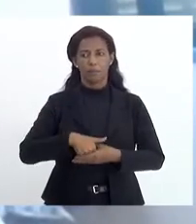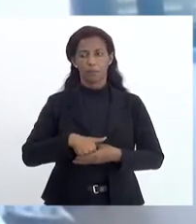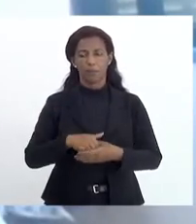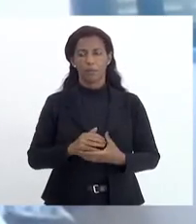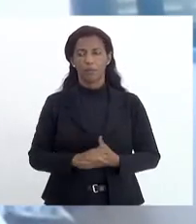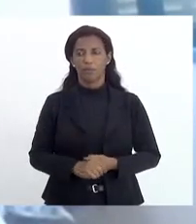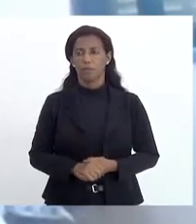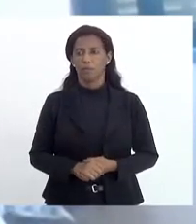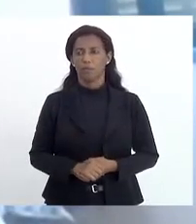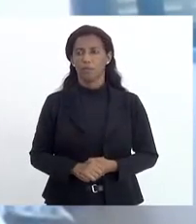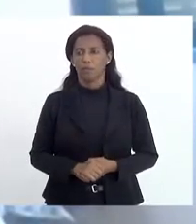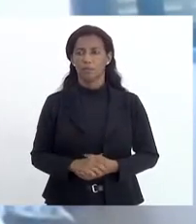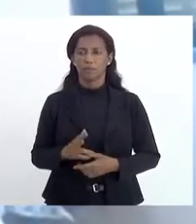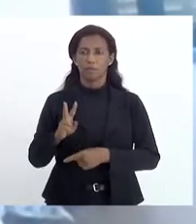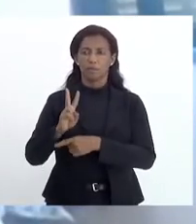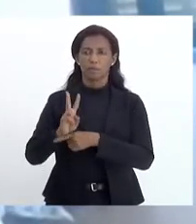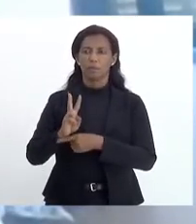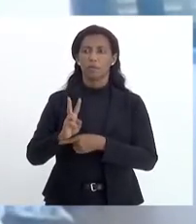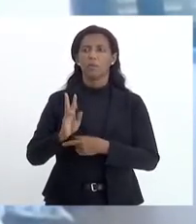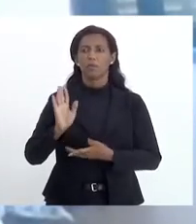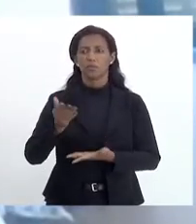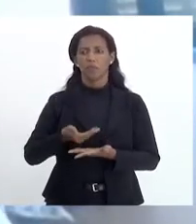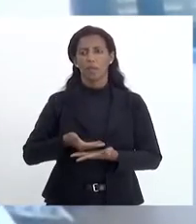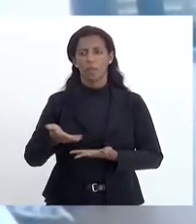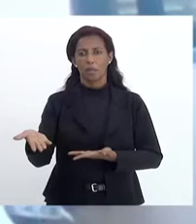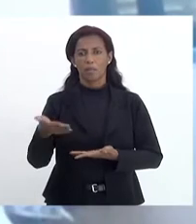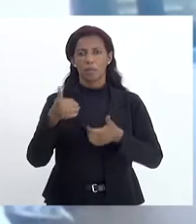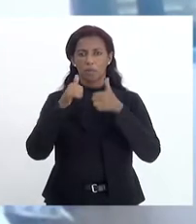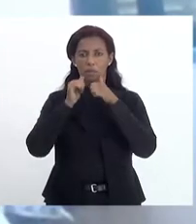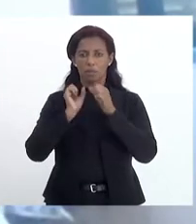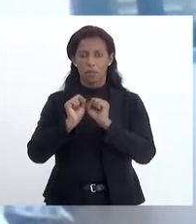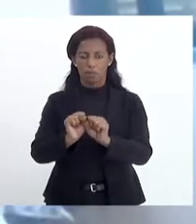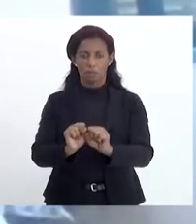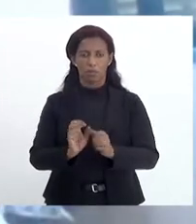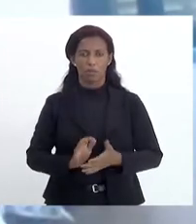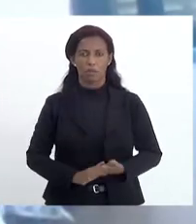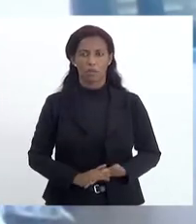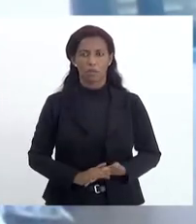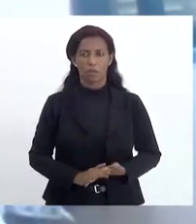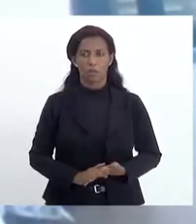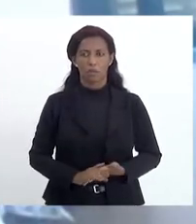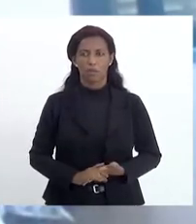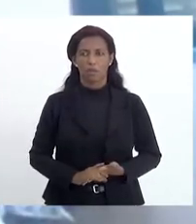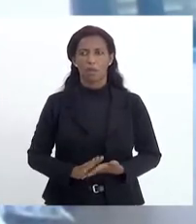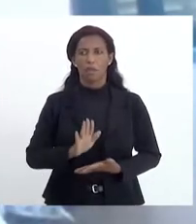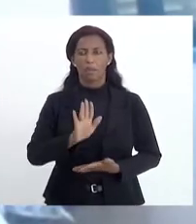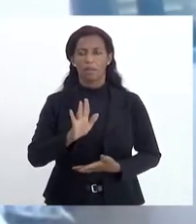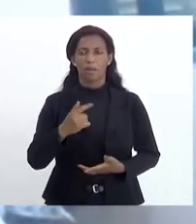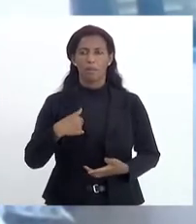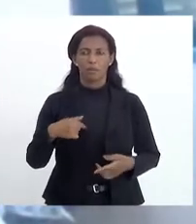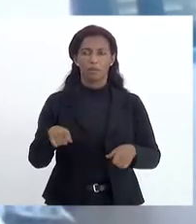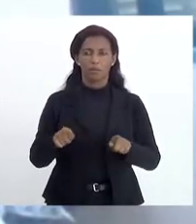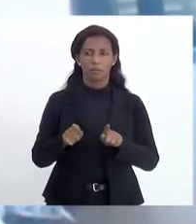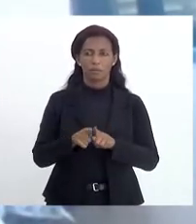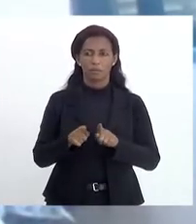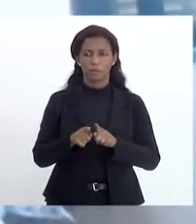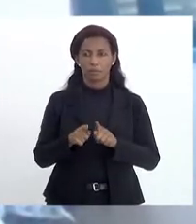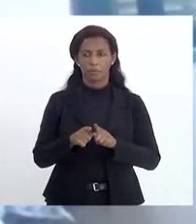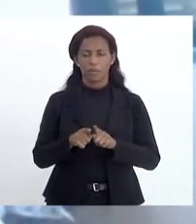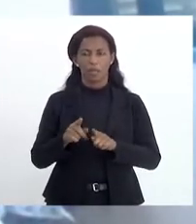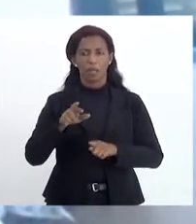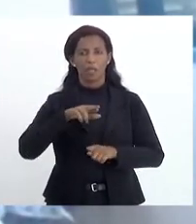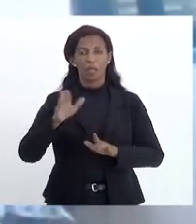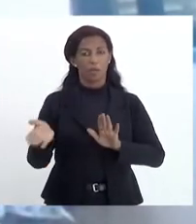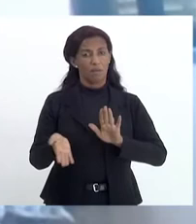divergente, encaminhei a sua assessoria, mas eu também consultei uma ideia que não é favorável